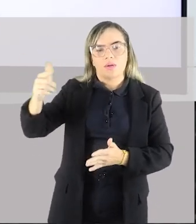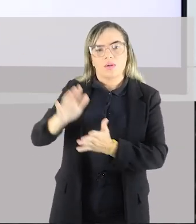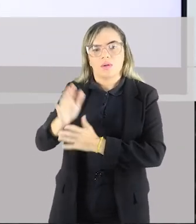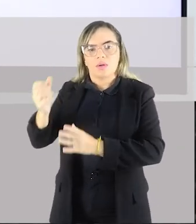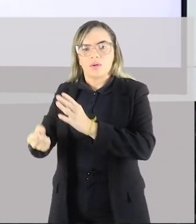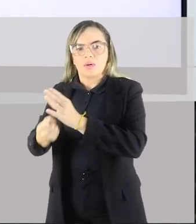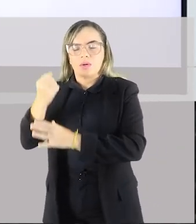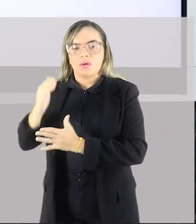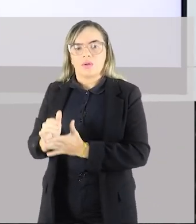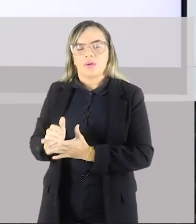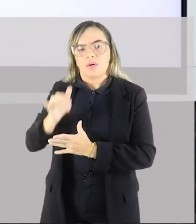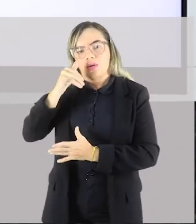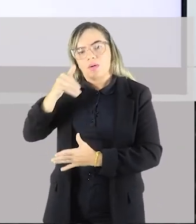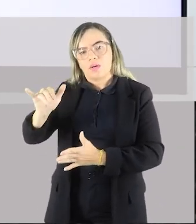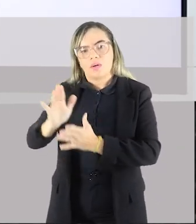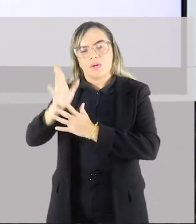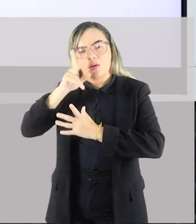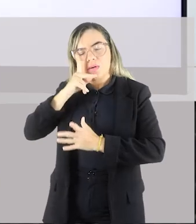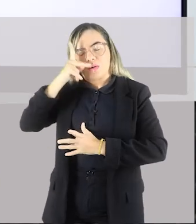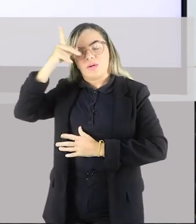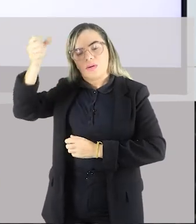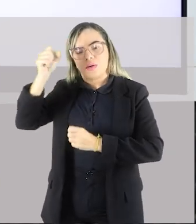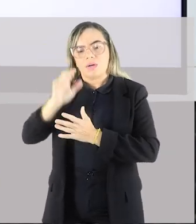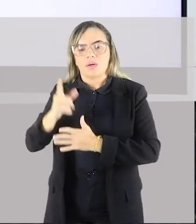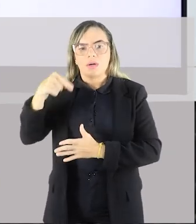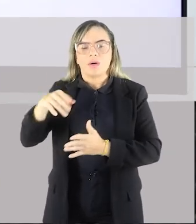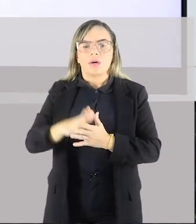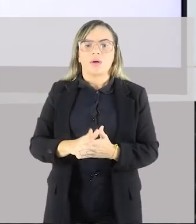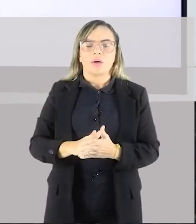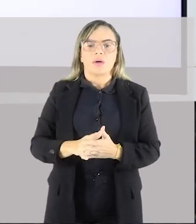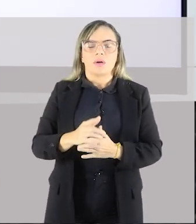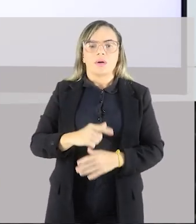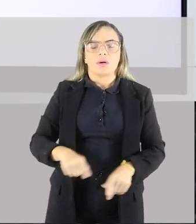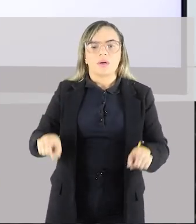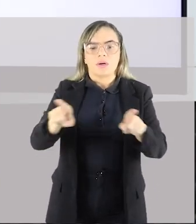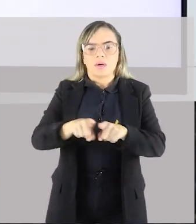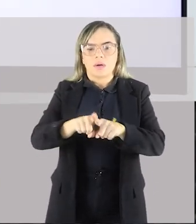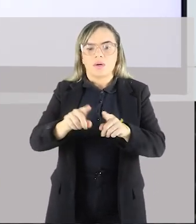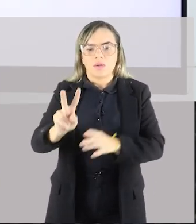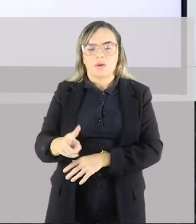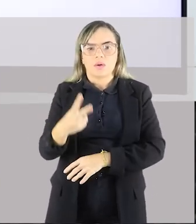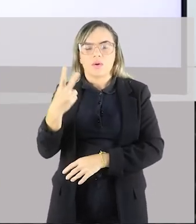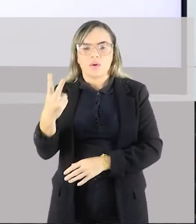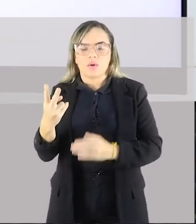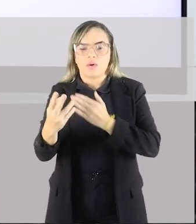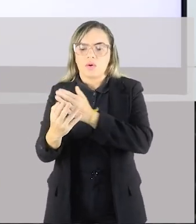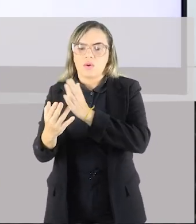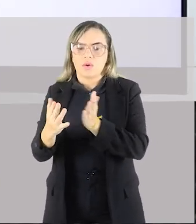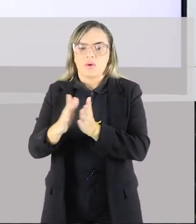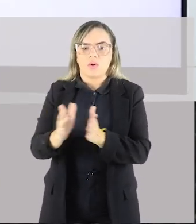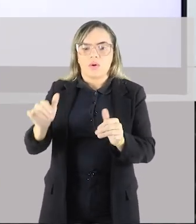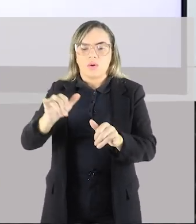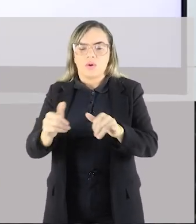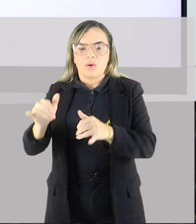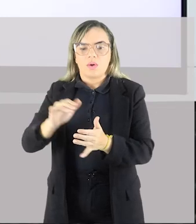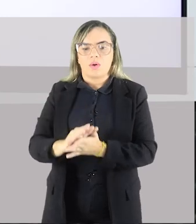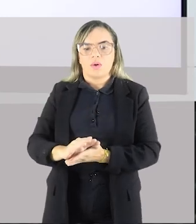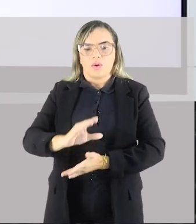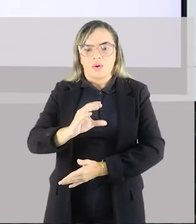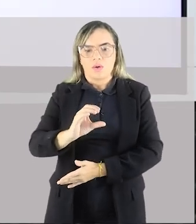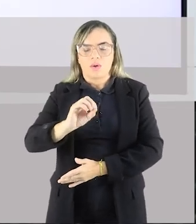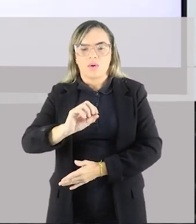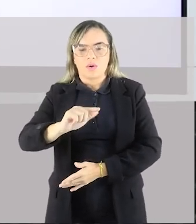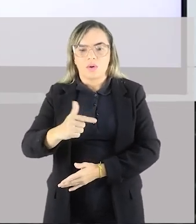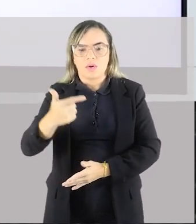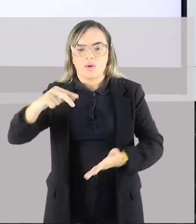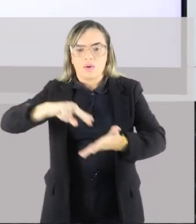gerar a nossa energia, tá? Só que a gente também consegue gerar outros dois produtos, que é o CO2,